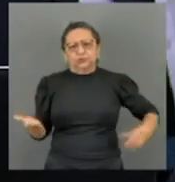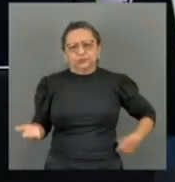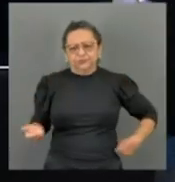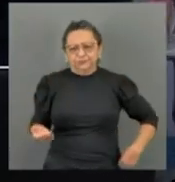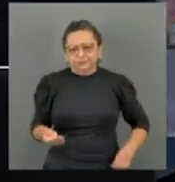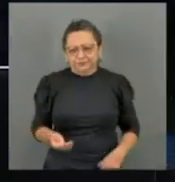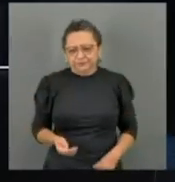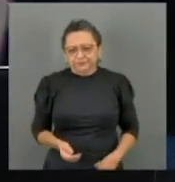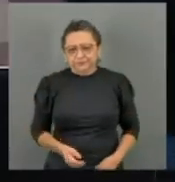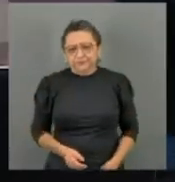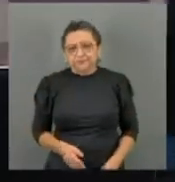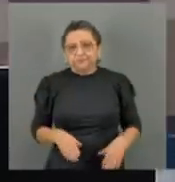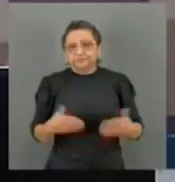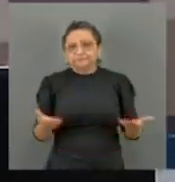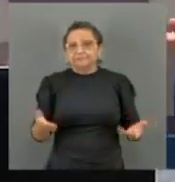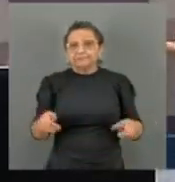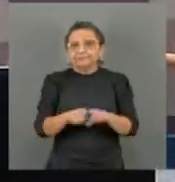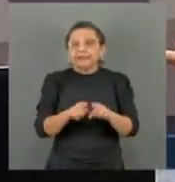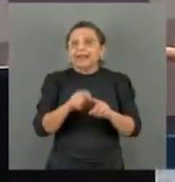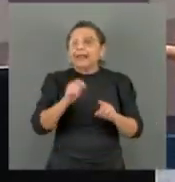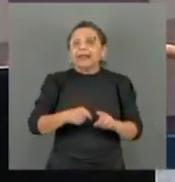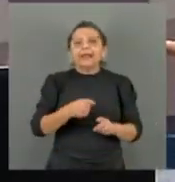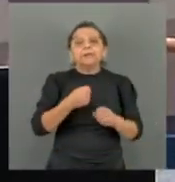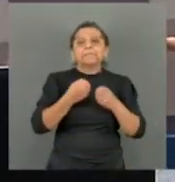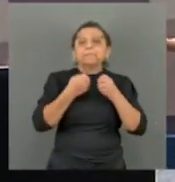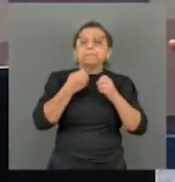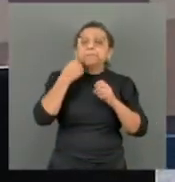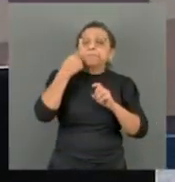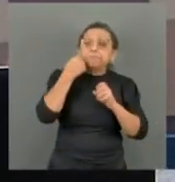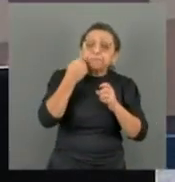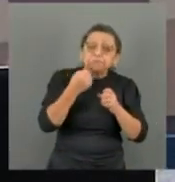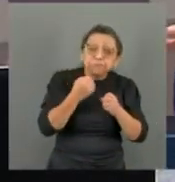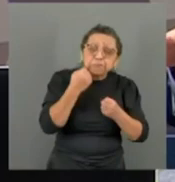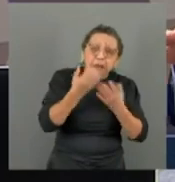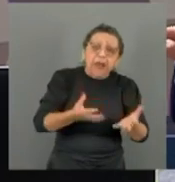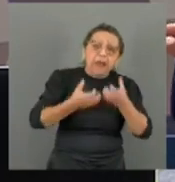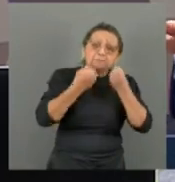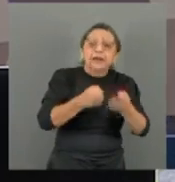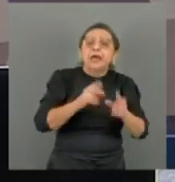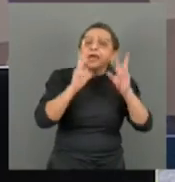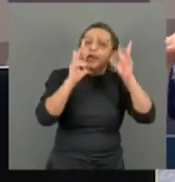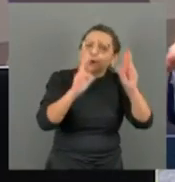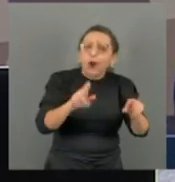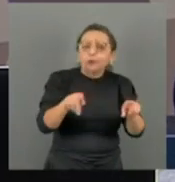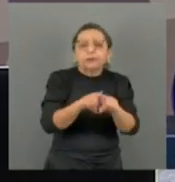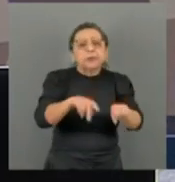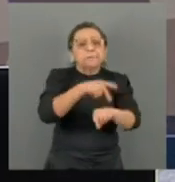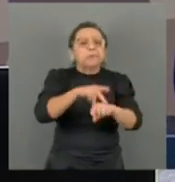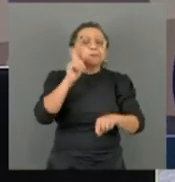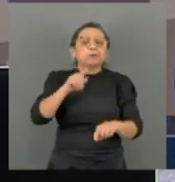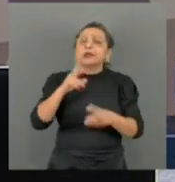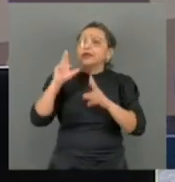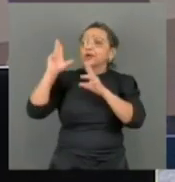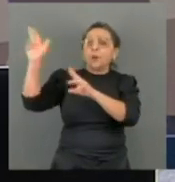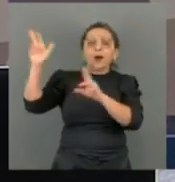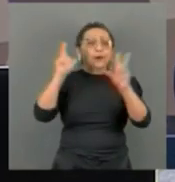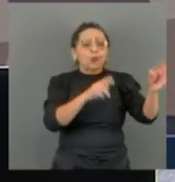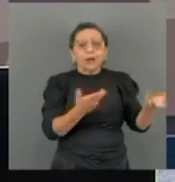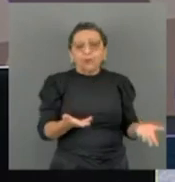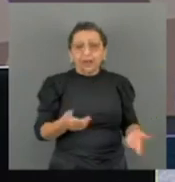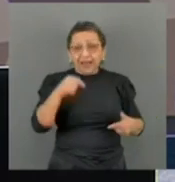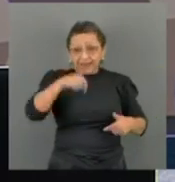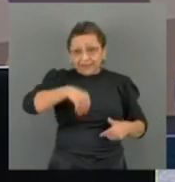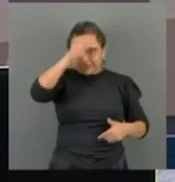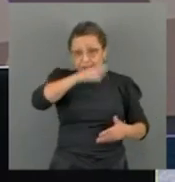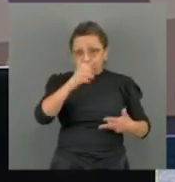E o discurso é o mesmo nos Estados Unidos. Que o 6 de janeiro, nosso 6 de janeiro, é por isso que